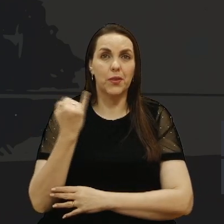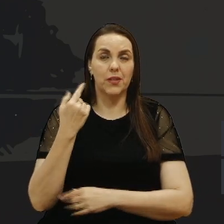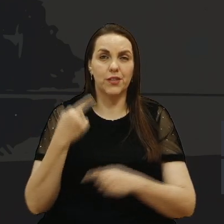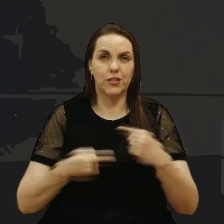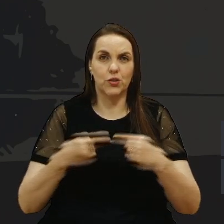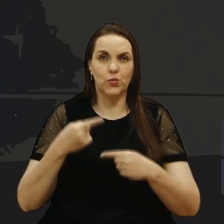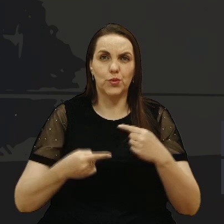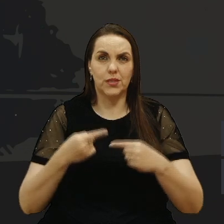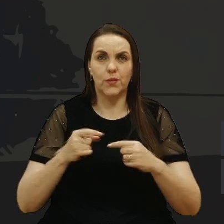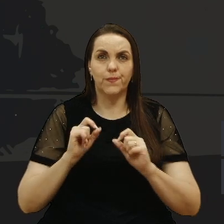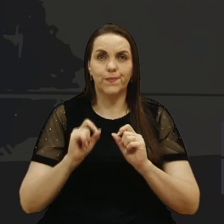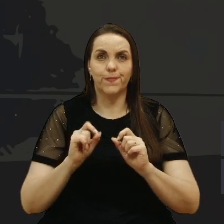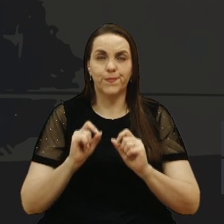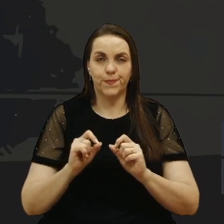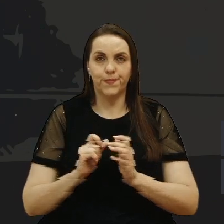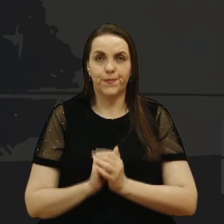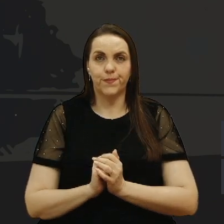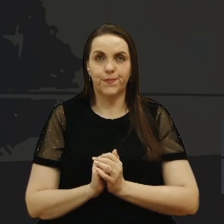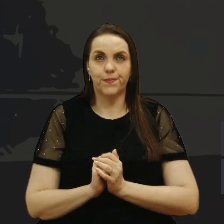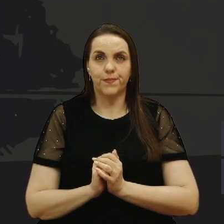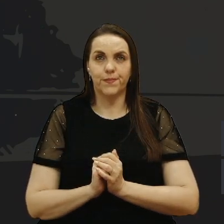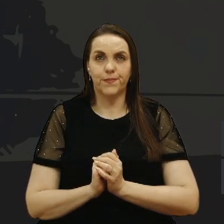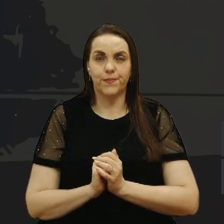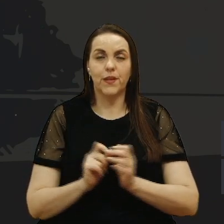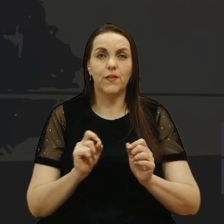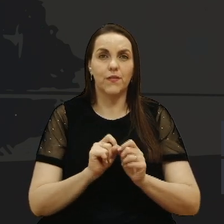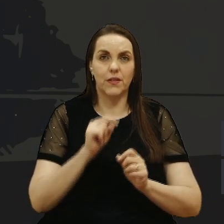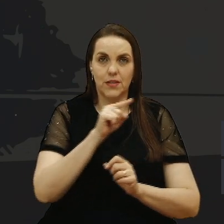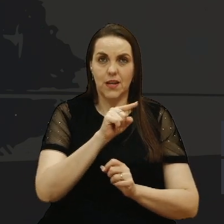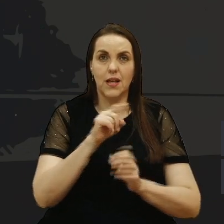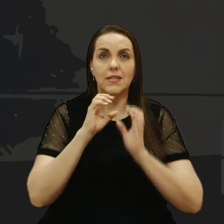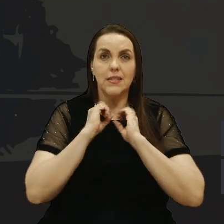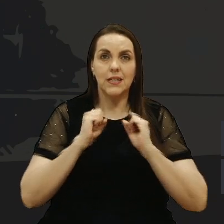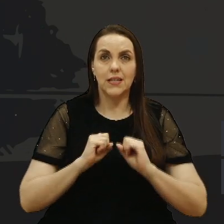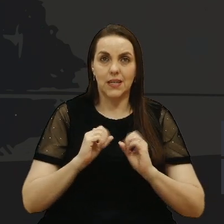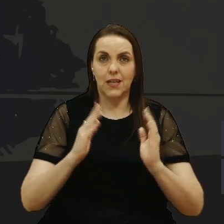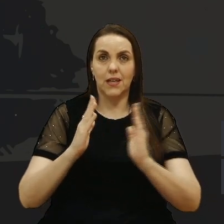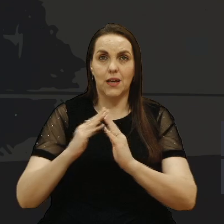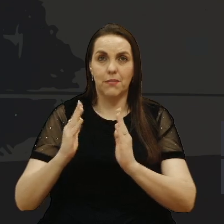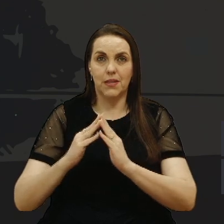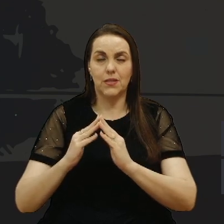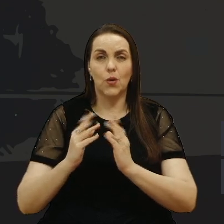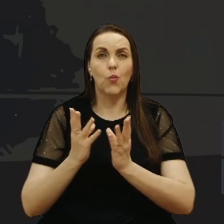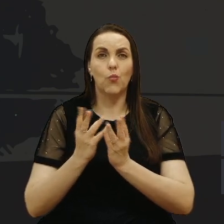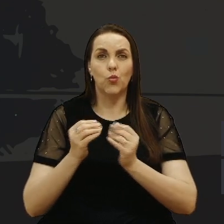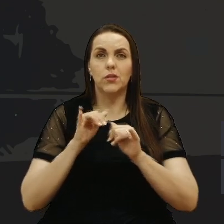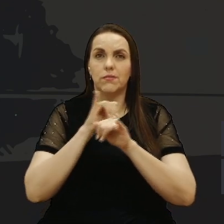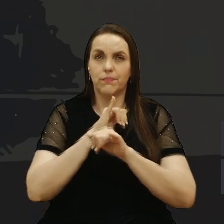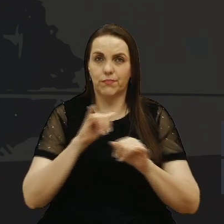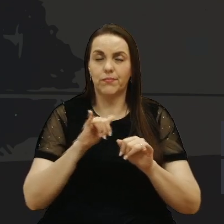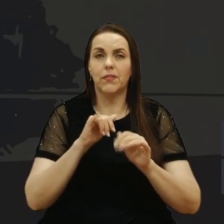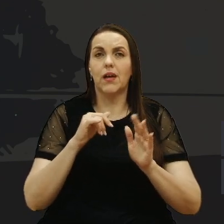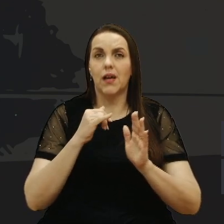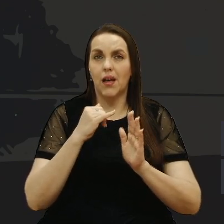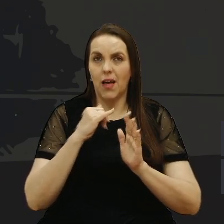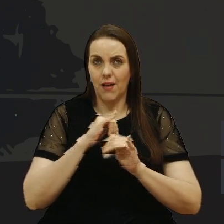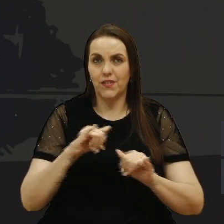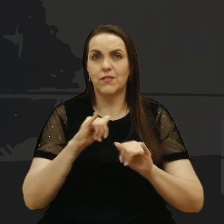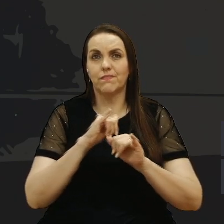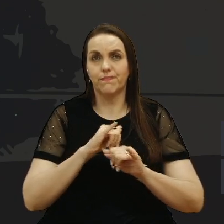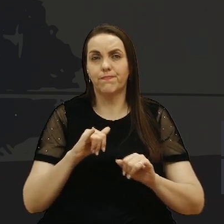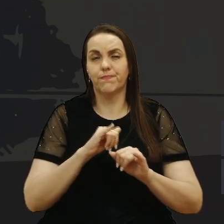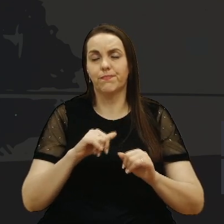discussão. Foi feito por parte da Secretaria de Habitação muitas notificações,